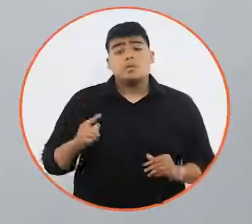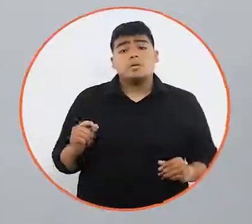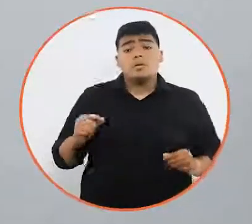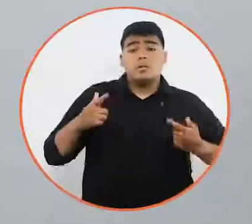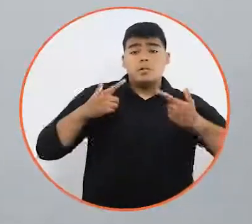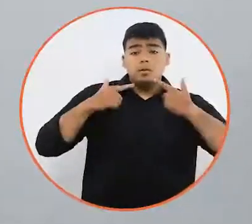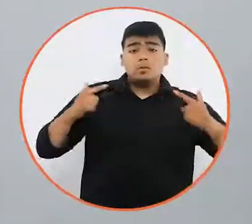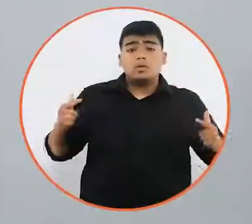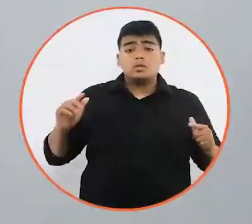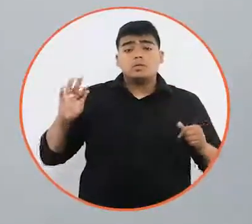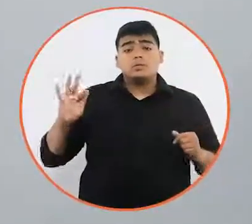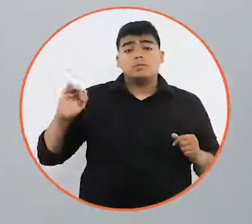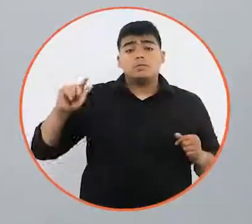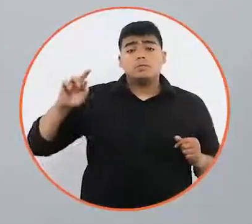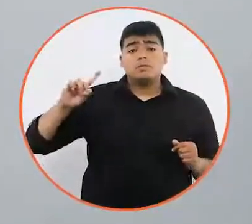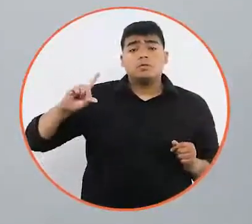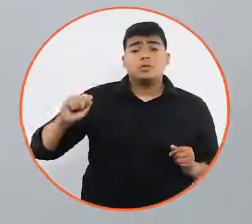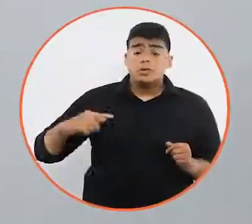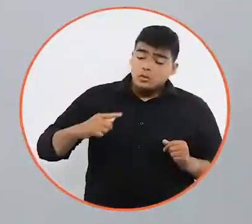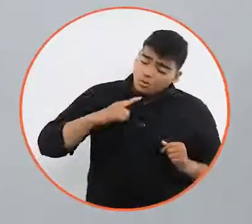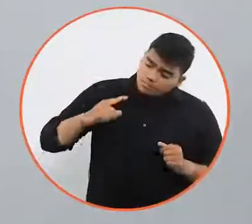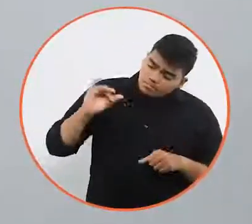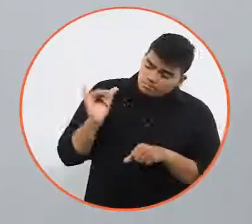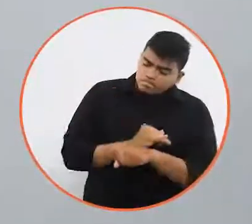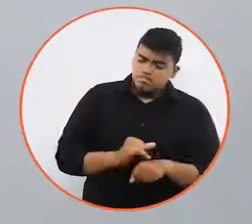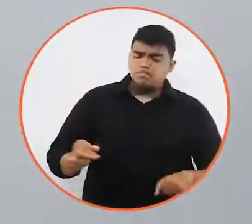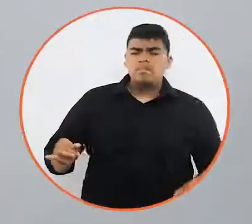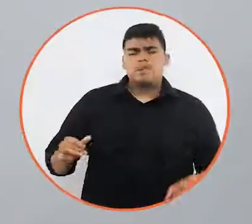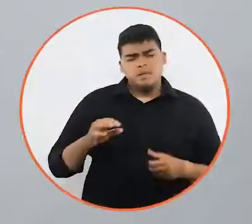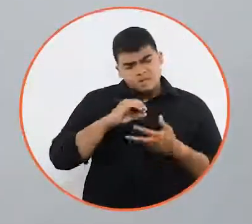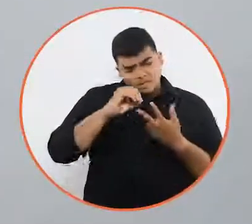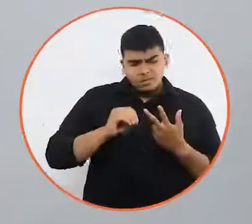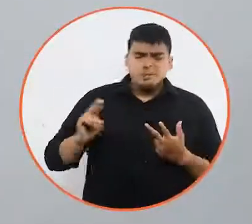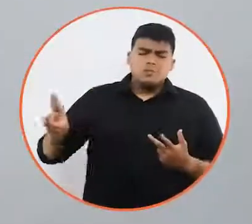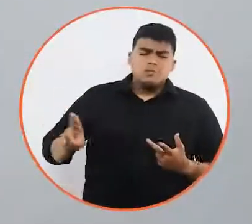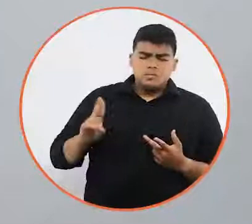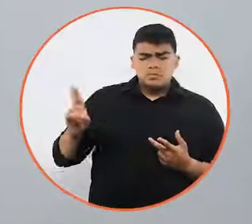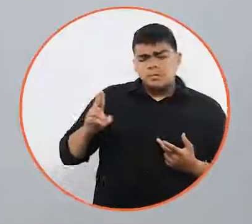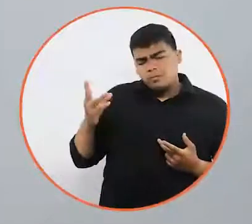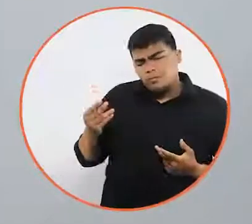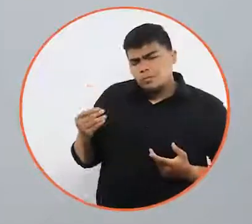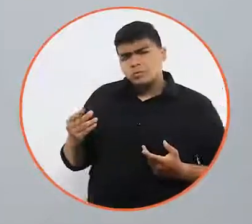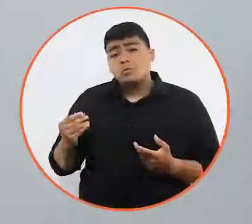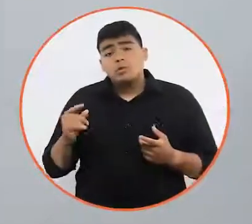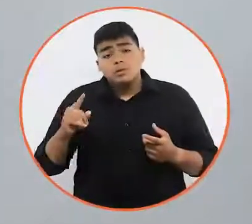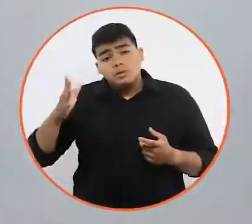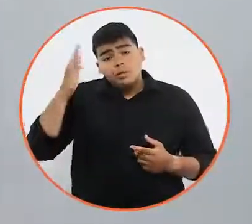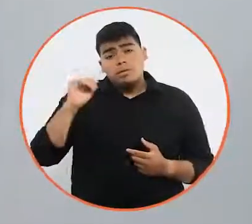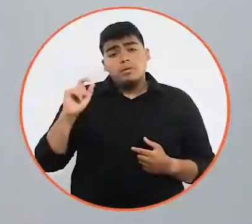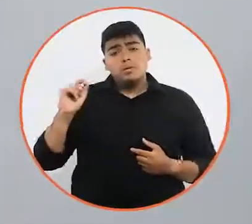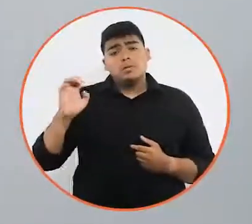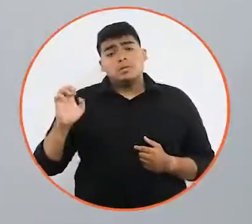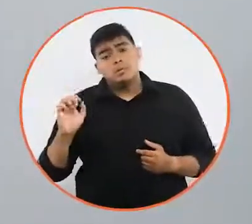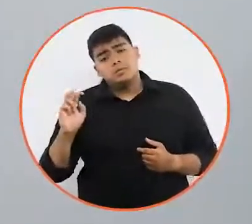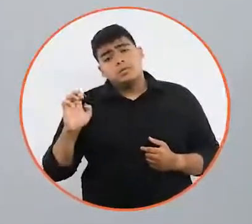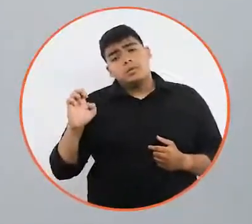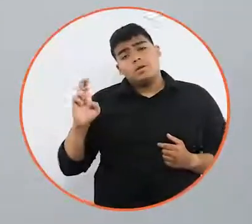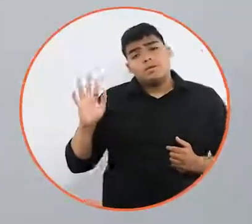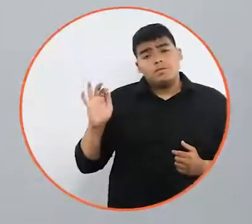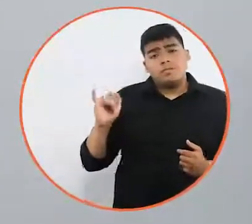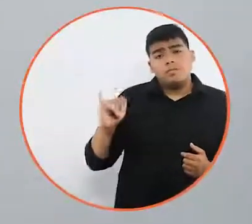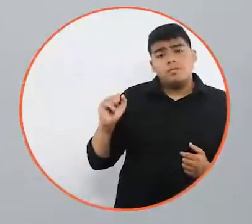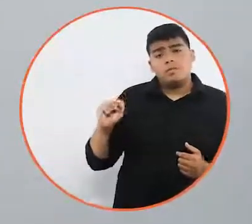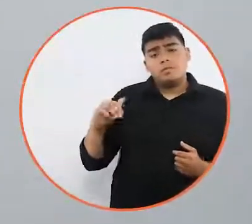linguagem figurada. E aí nós temos os recursos de figura de linguagem. O Enem trabalha muito com esse tipo de questão. Saber o que é um eufemismo, saber o que é